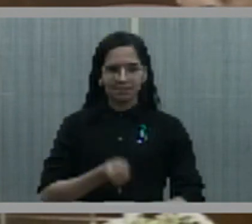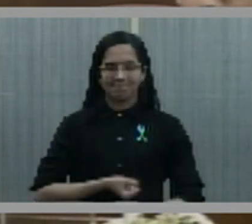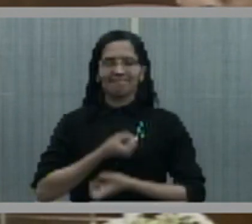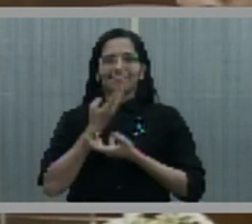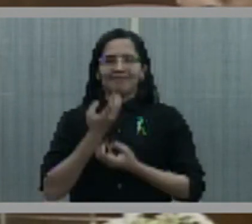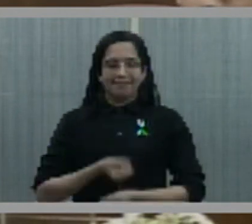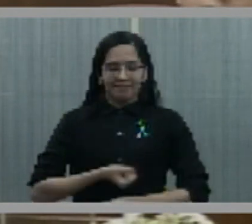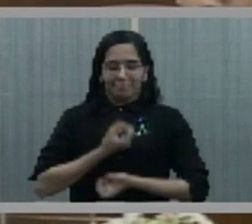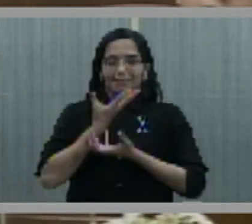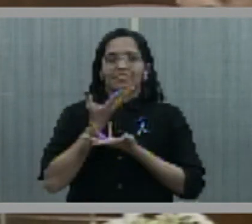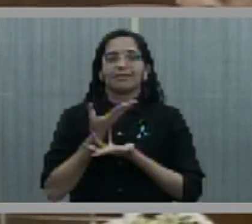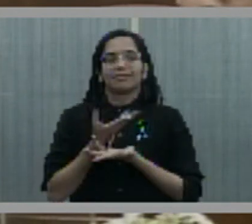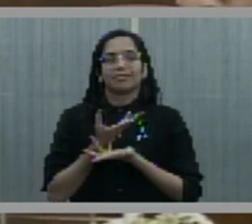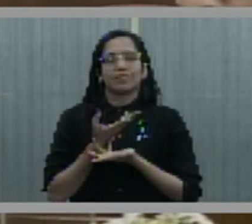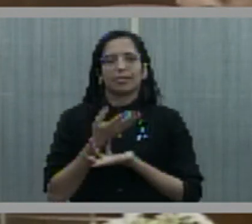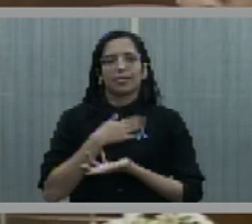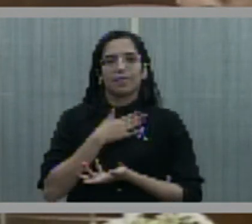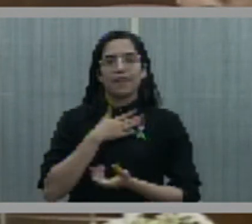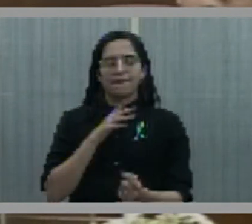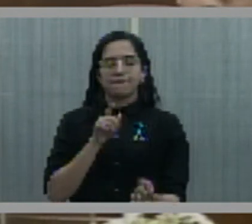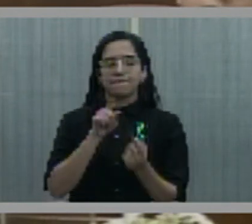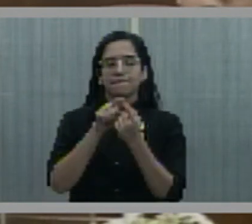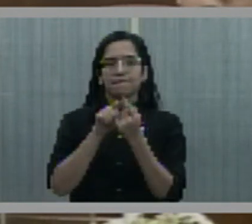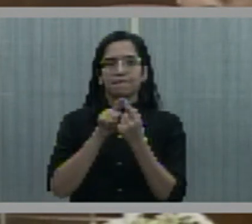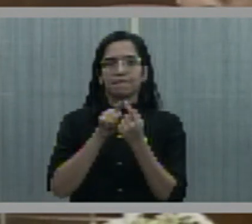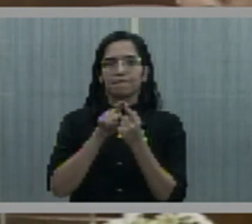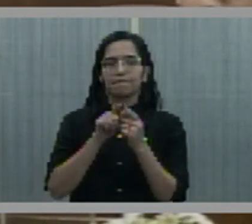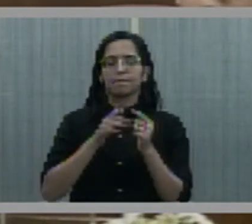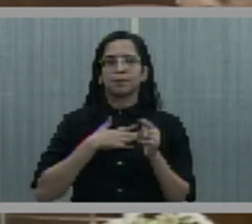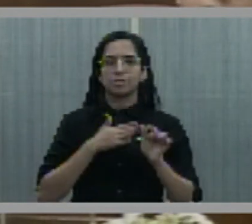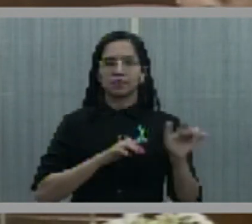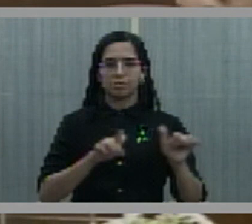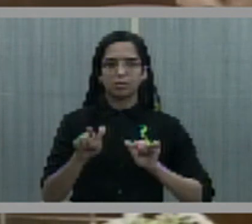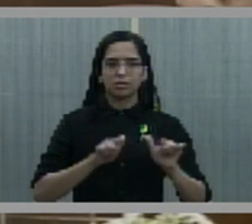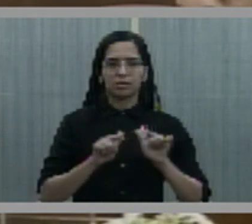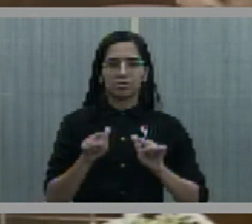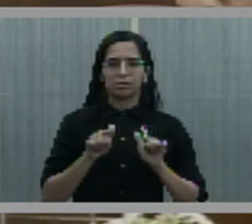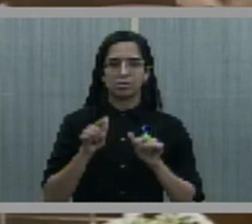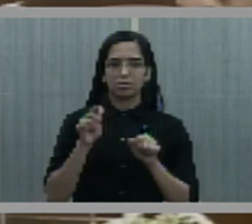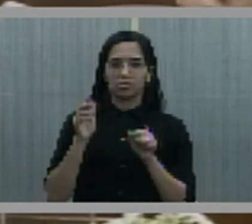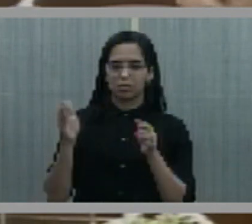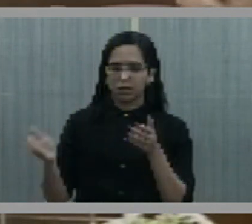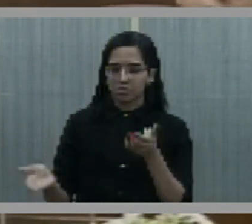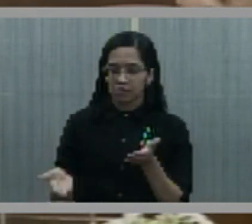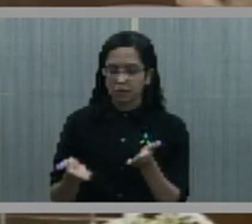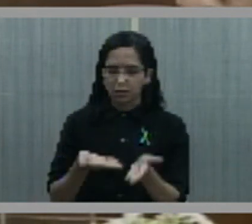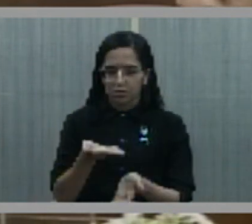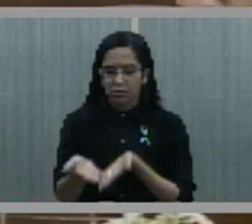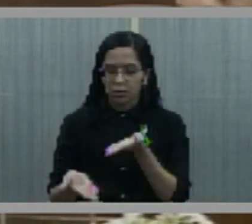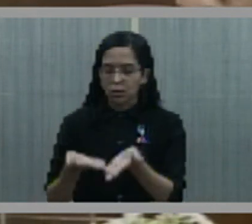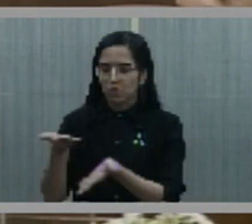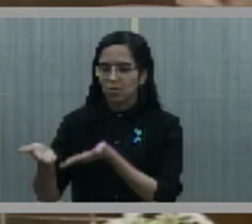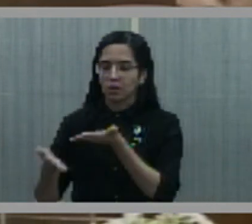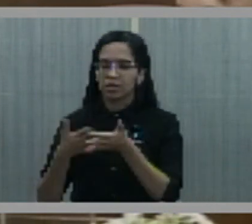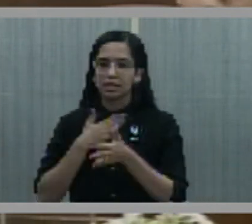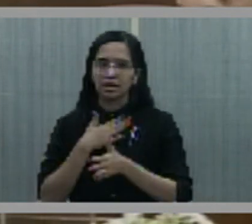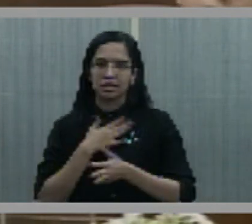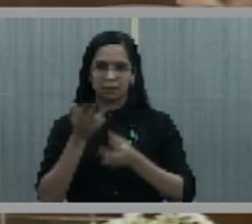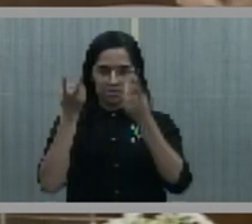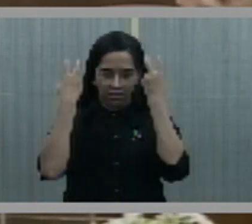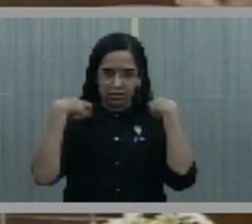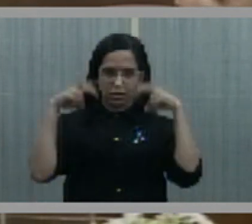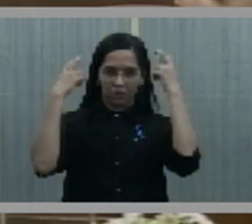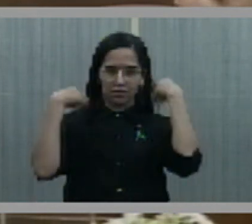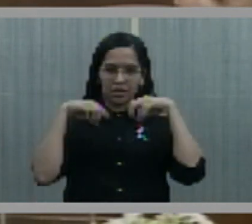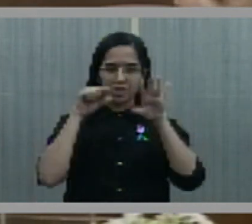foi inspiração para o lema que eu escolhi para o meu episcopado: apacenta as minhas ovelhas. Este